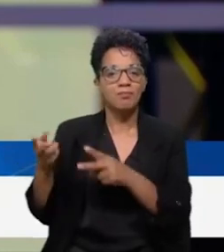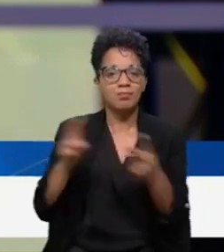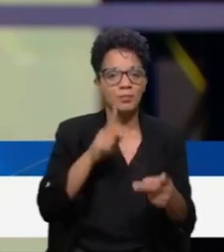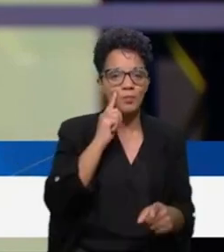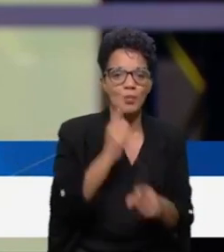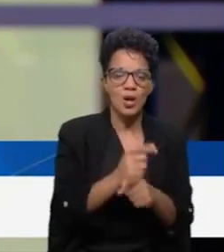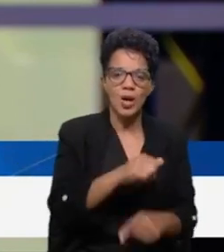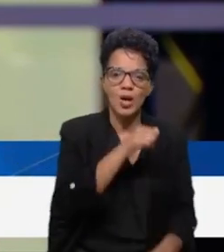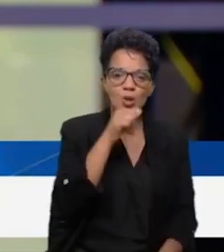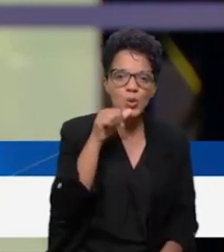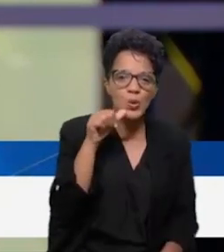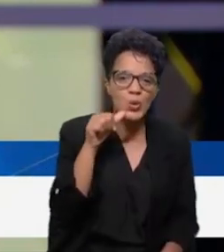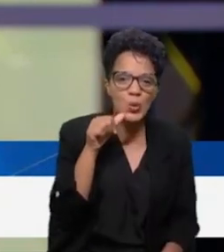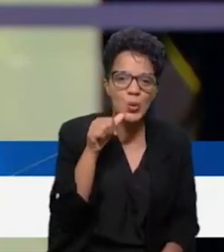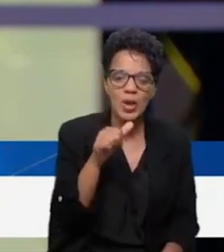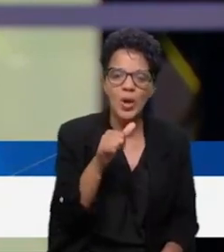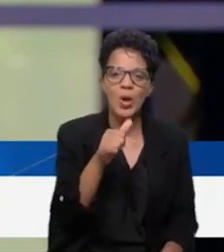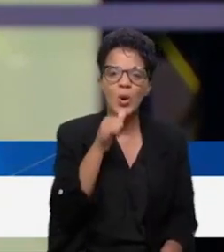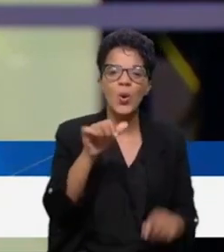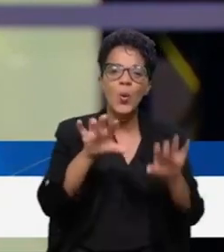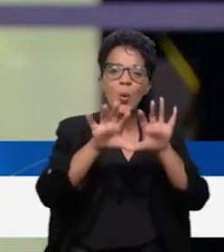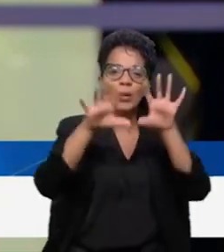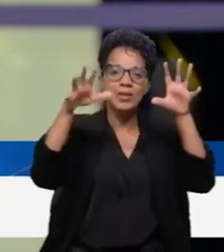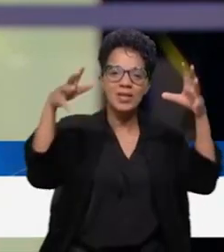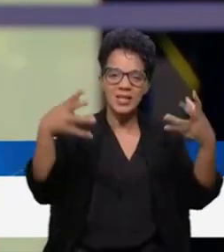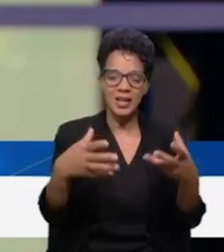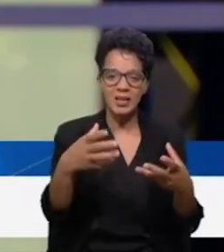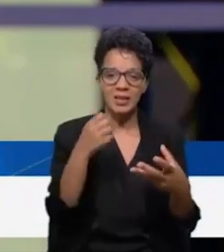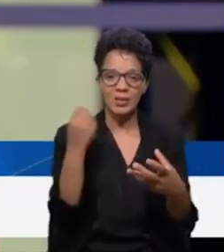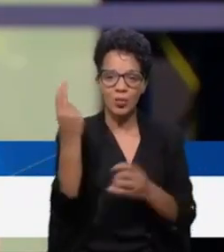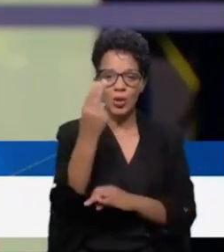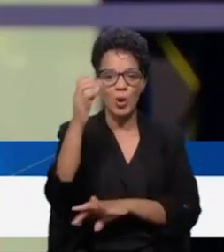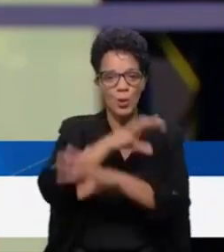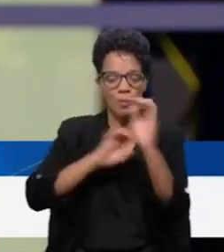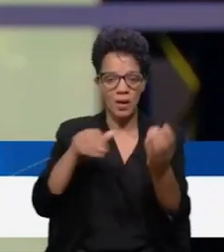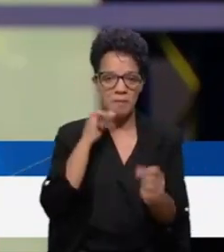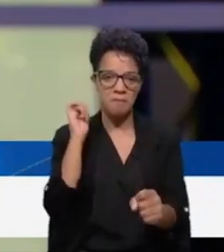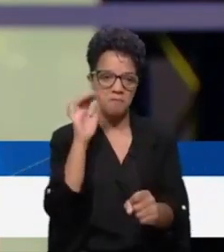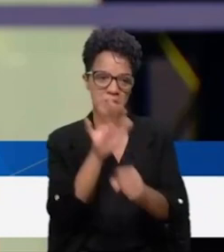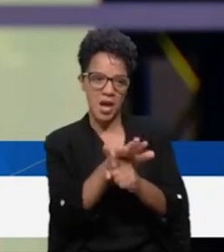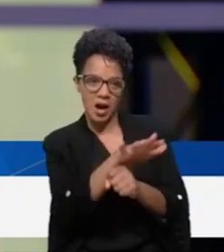azul do oceano. Nós podemos ser o polo da União Europeia que olha para o mar, que